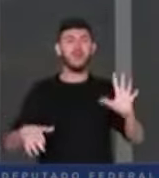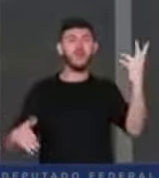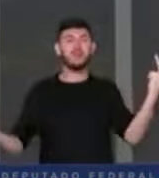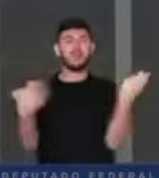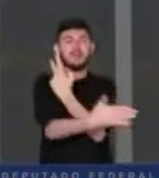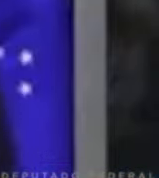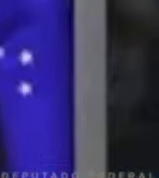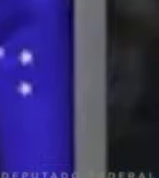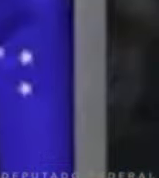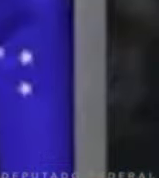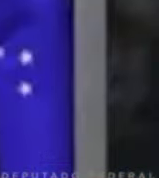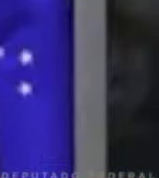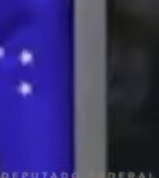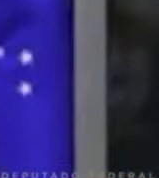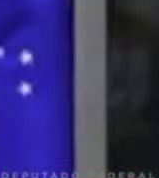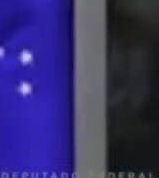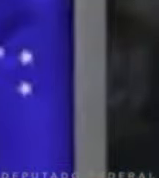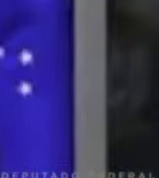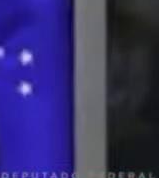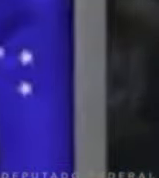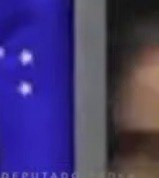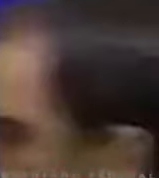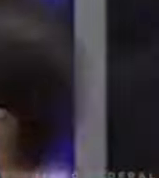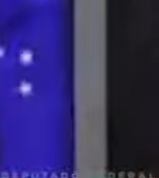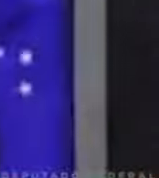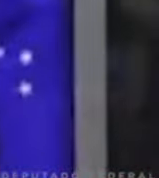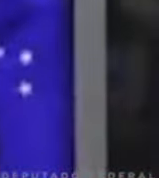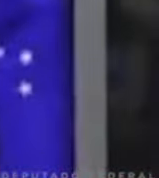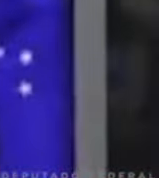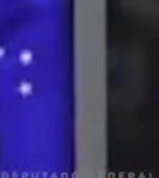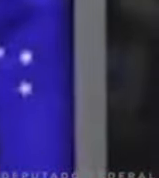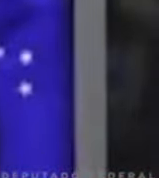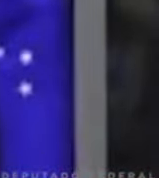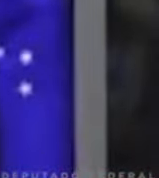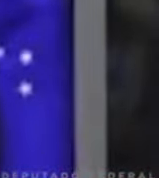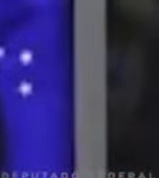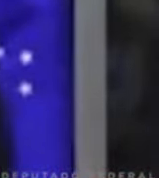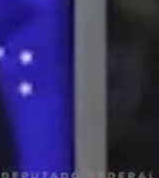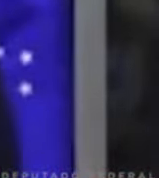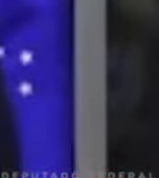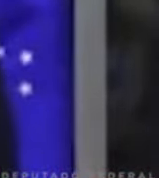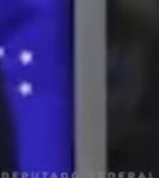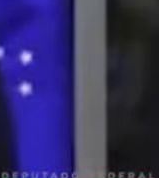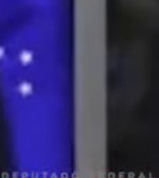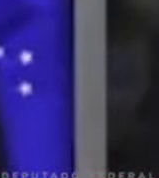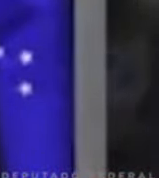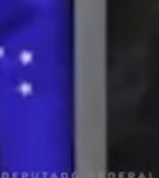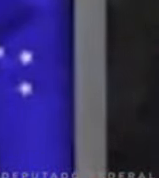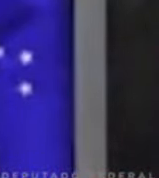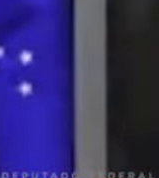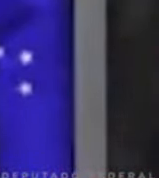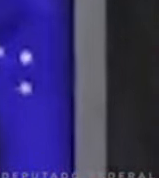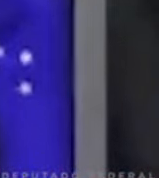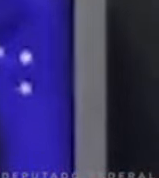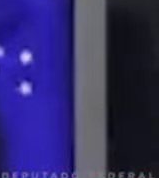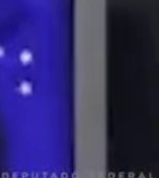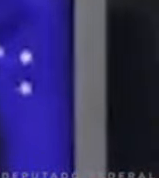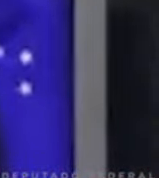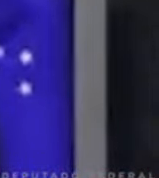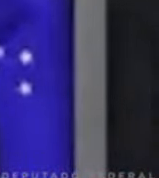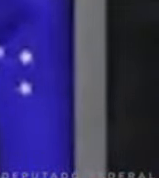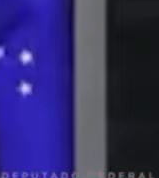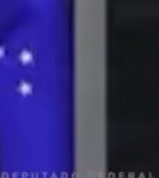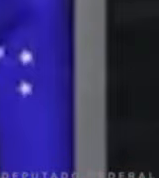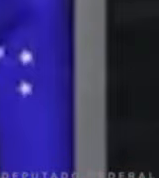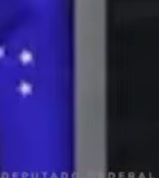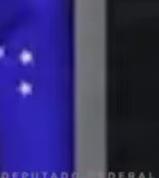pessoas seguem presas. Mais uma vez, não queremos privilégios, queremos apenas a estrita aplicação da lei e uma